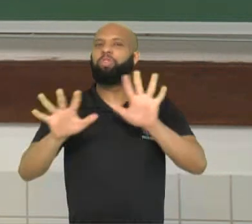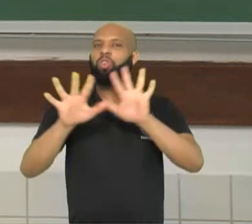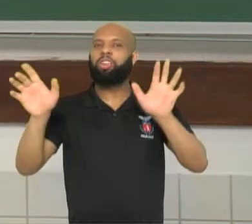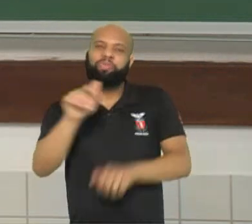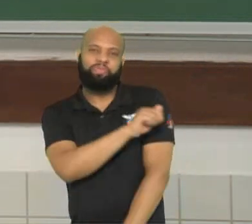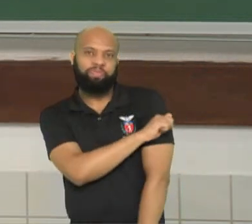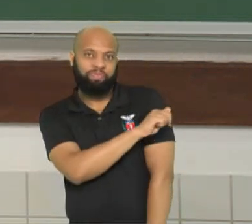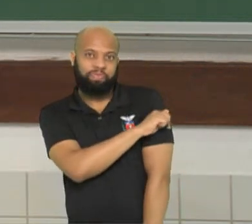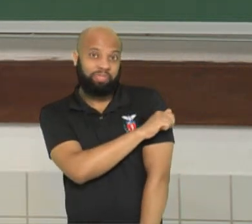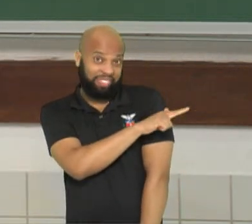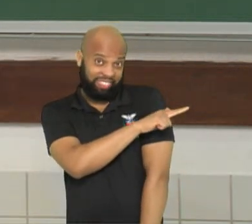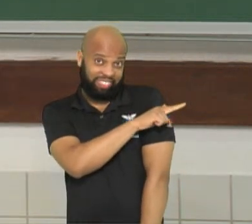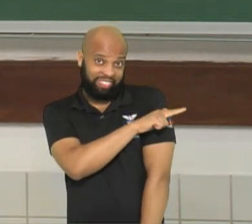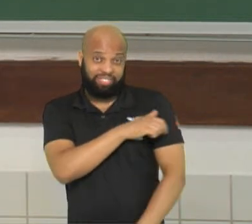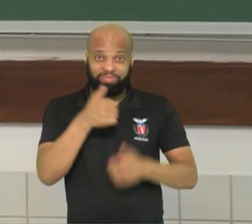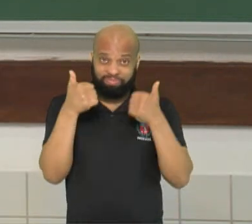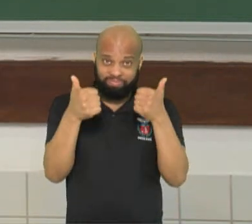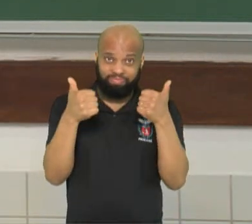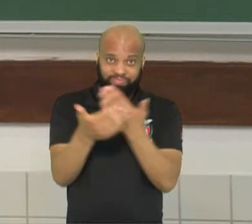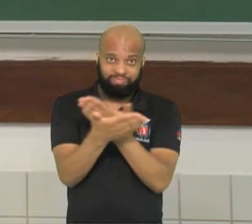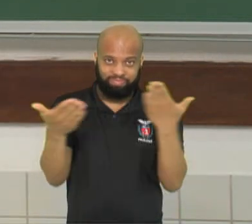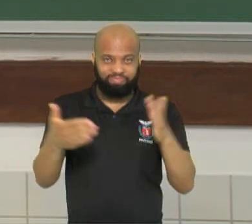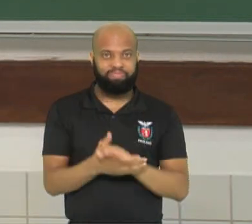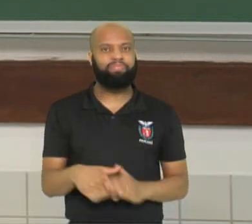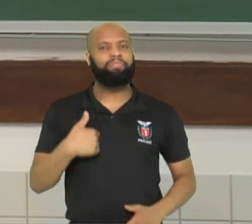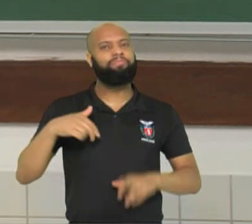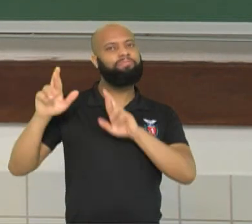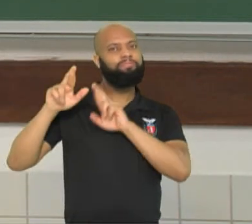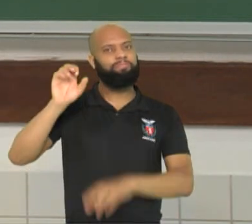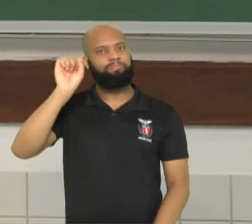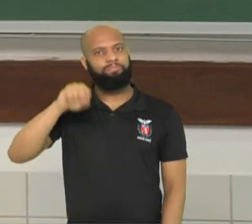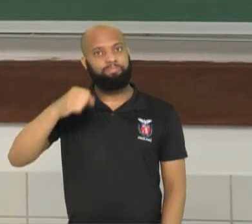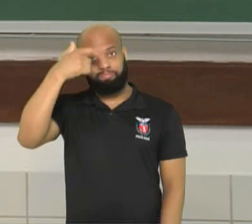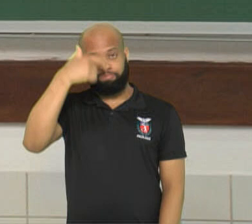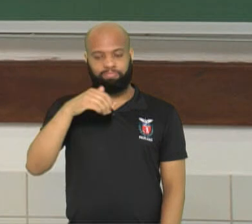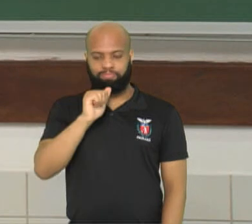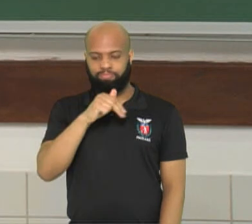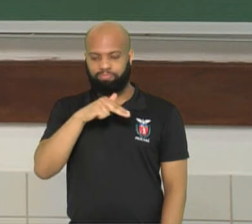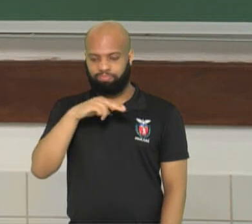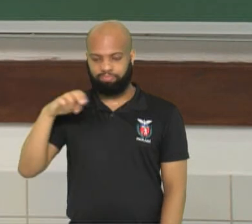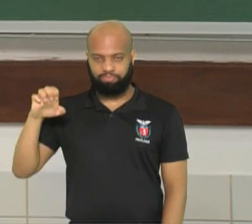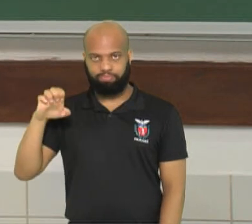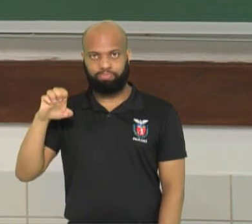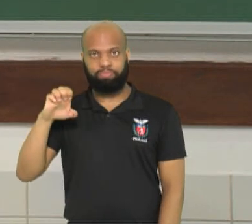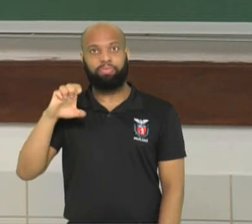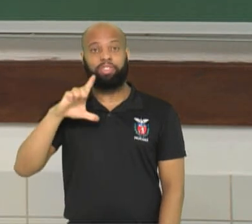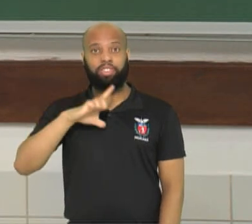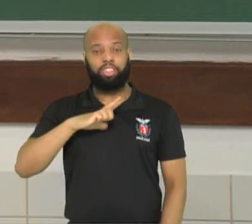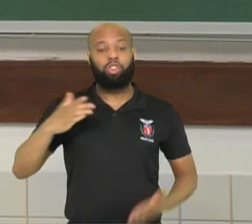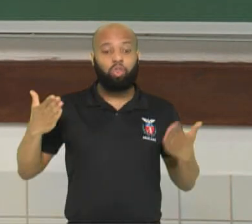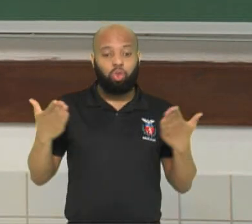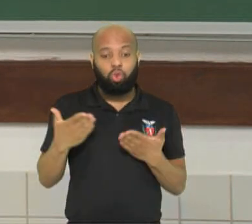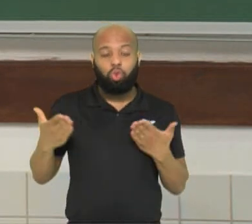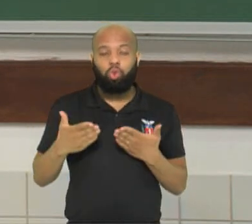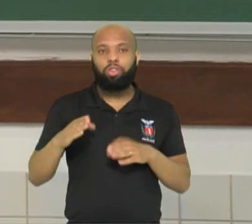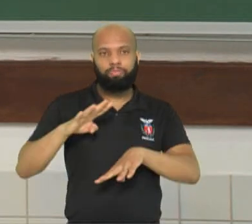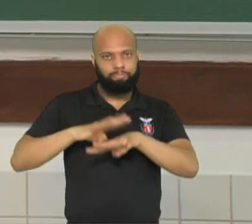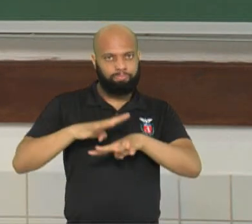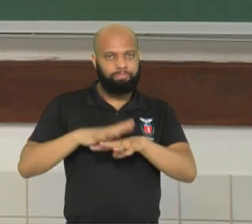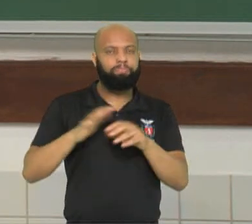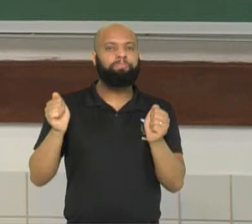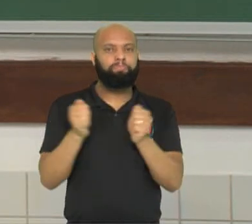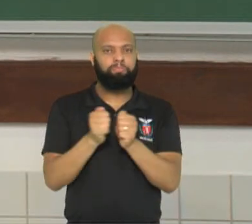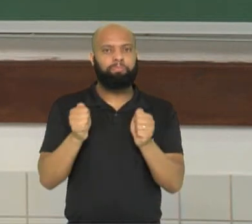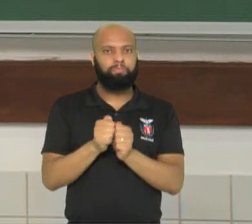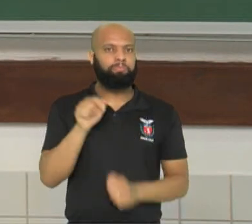Olá, sétimo ano! Tudo bem com vocês? Espero que sim! Eu me chamo professora Anne e hoje eu vou trabalhar matemática